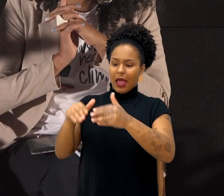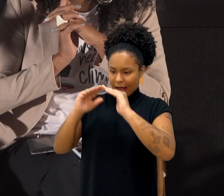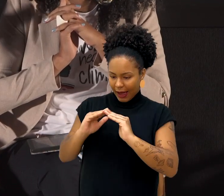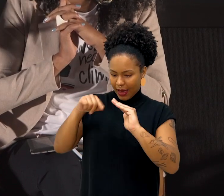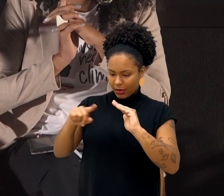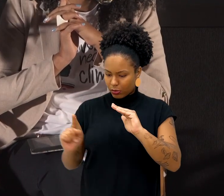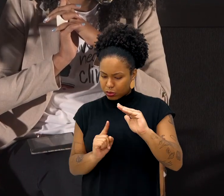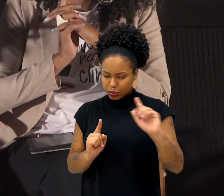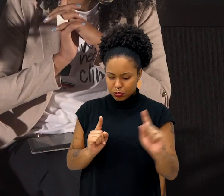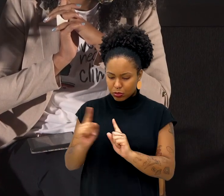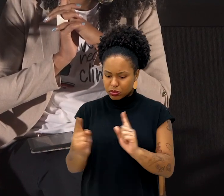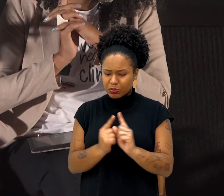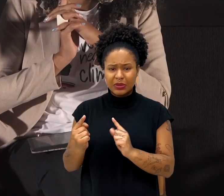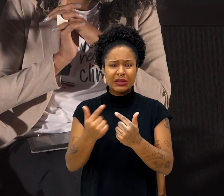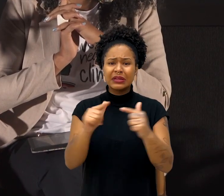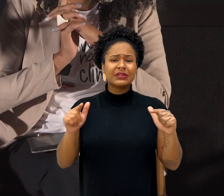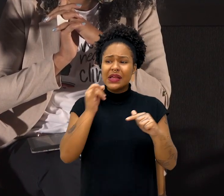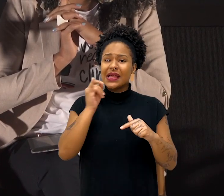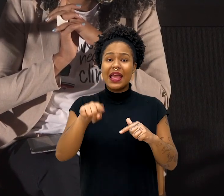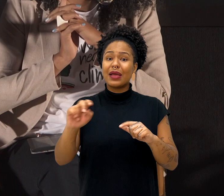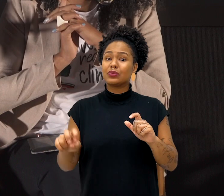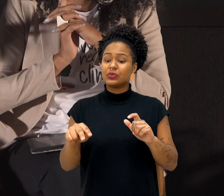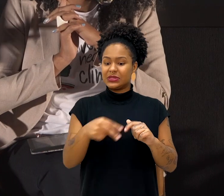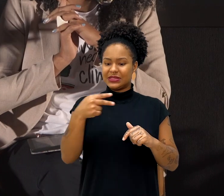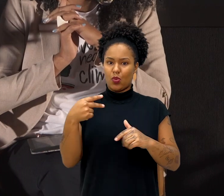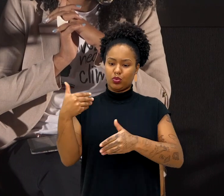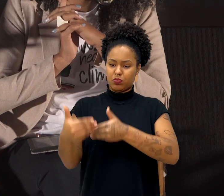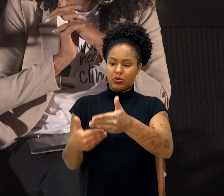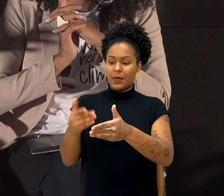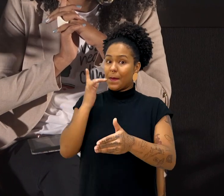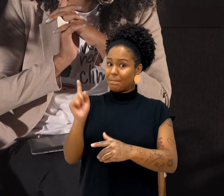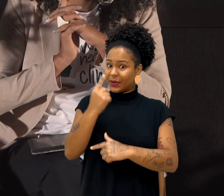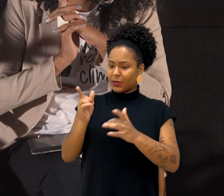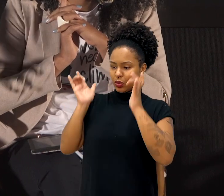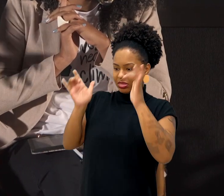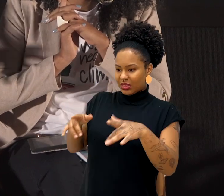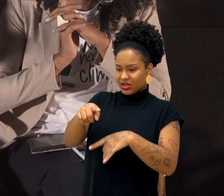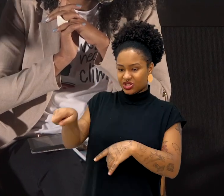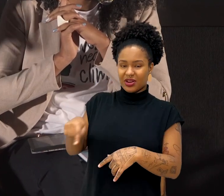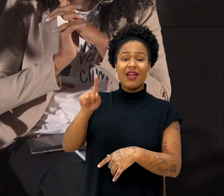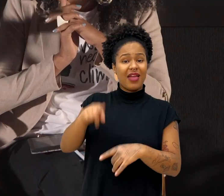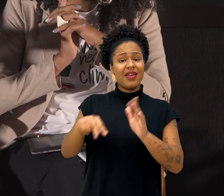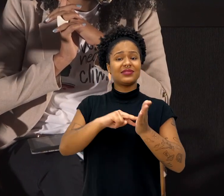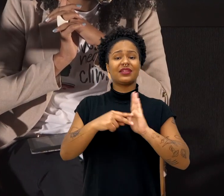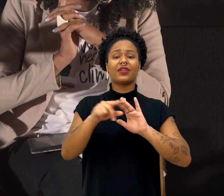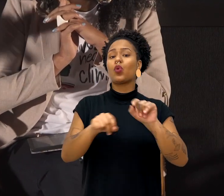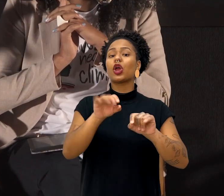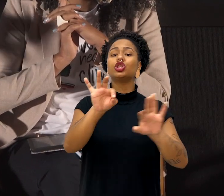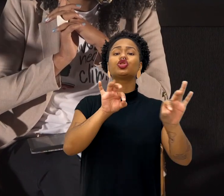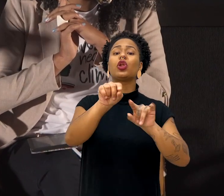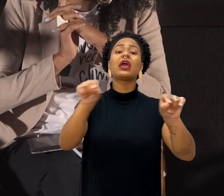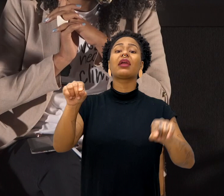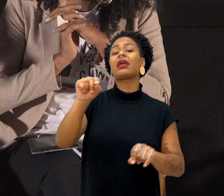àquela remontagem ali de um abrigo que colocam aquelas pessoas sem higiene nenhum, que é o segundo passo,